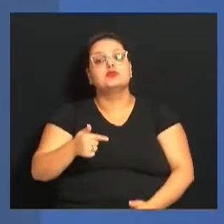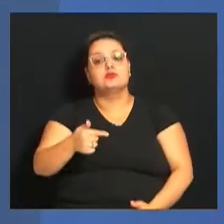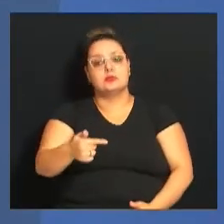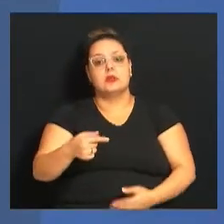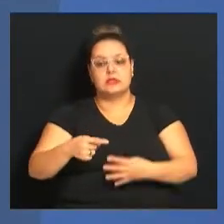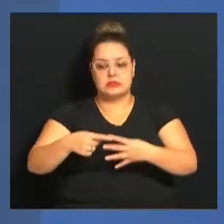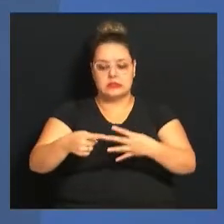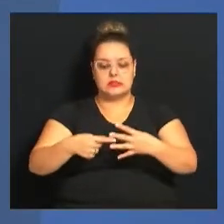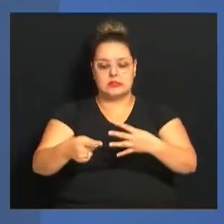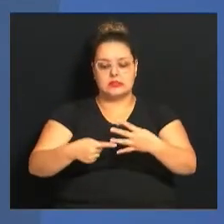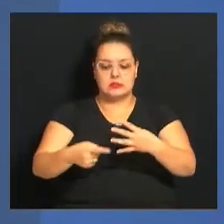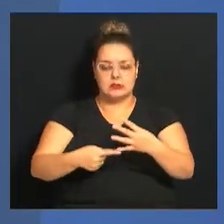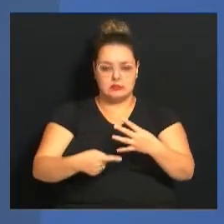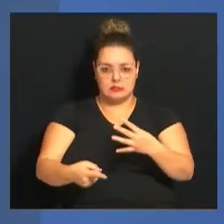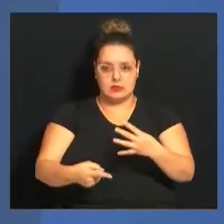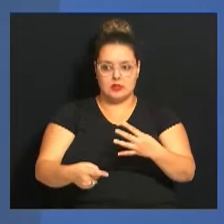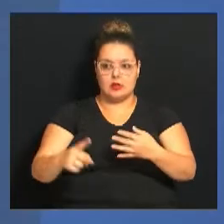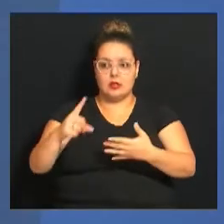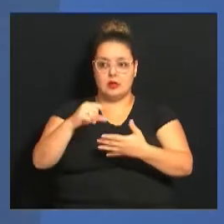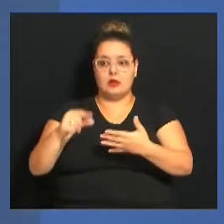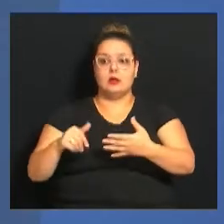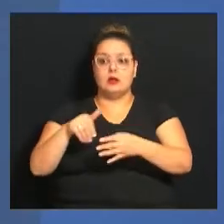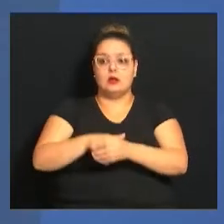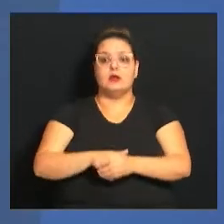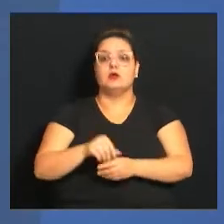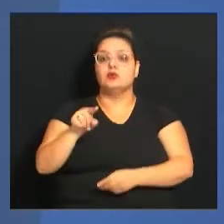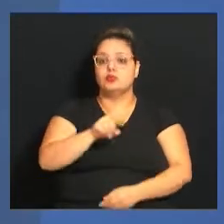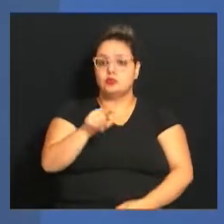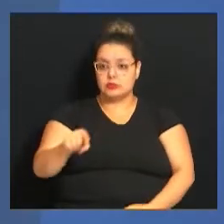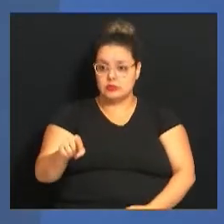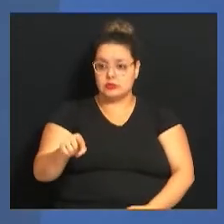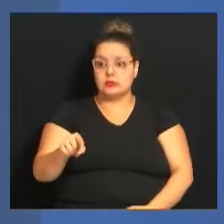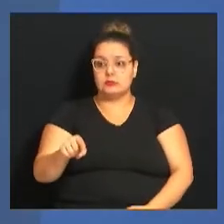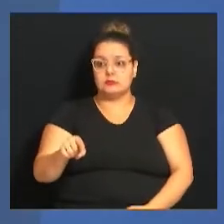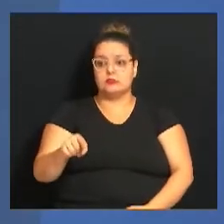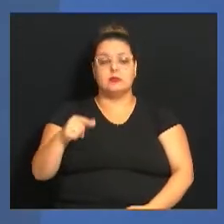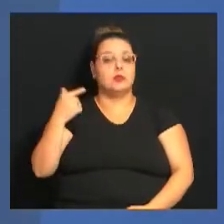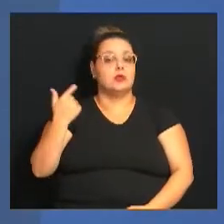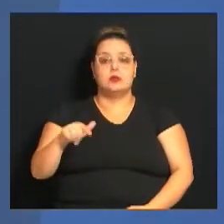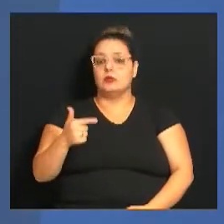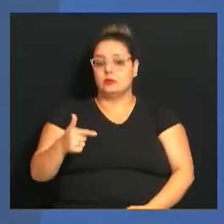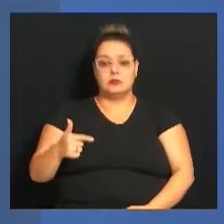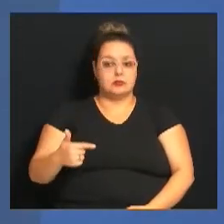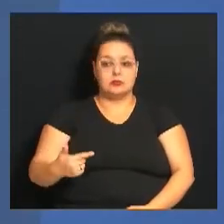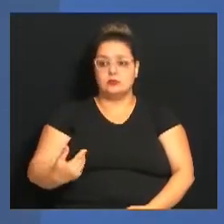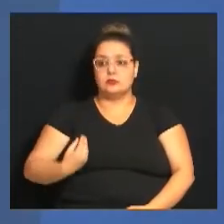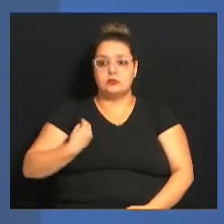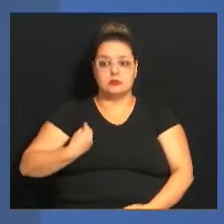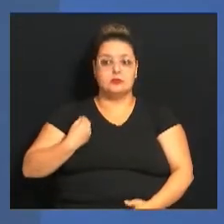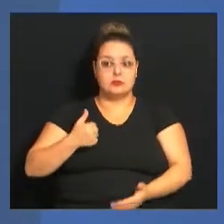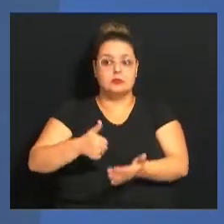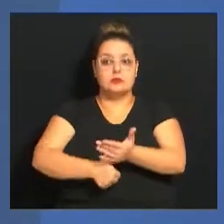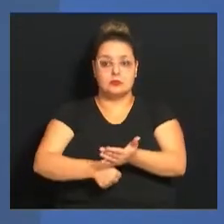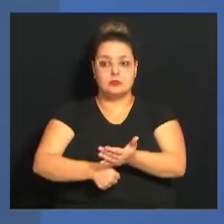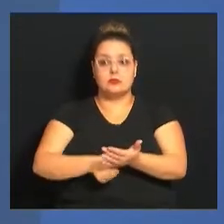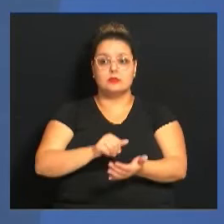eleitores e eleitoras que estão com títulos cancelados por não ter comparecido a essas revisões, são